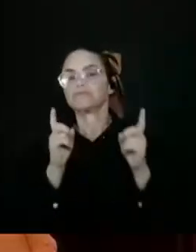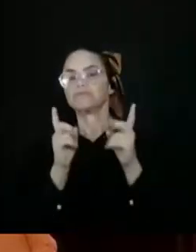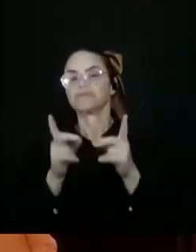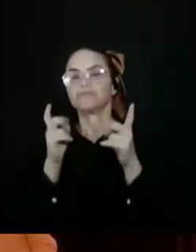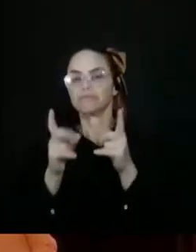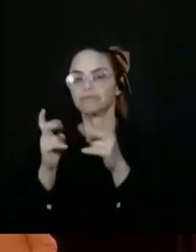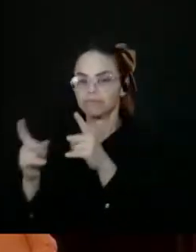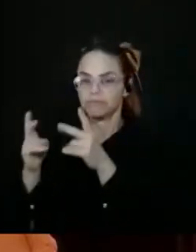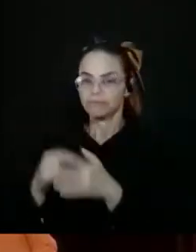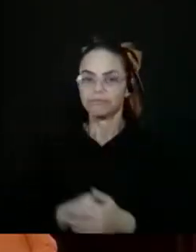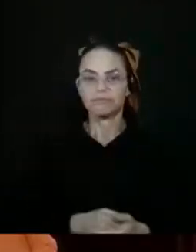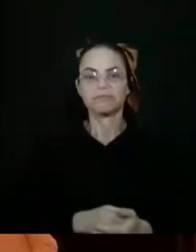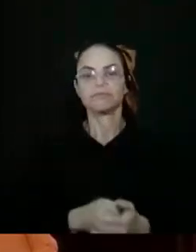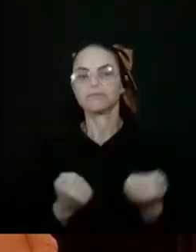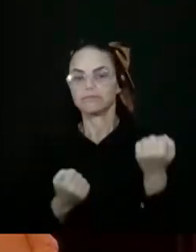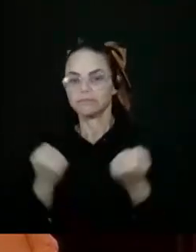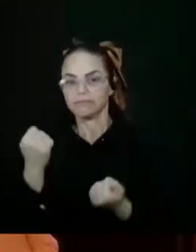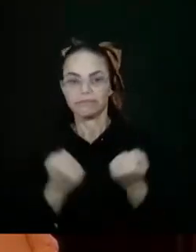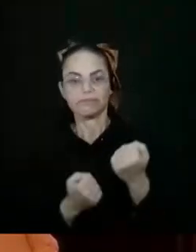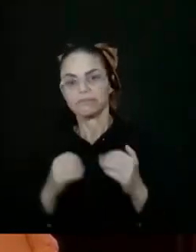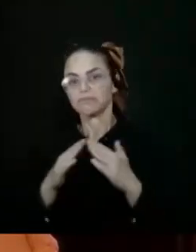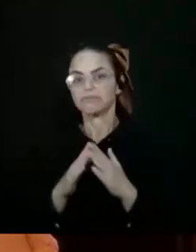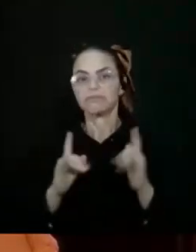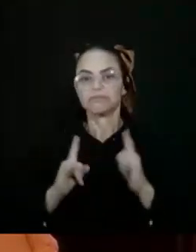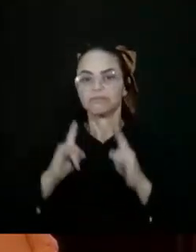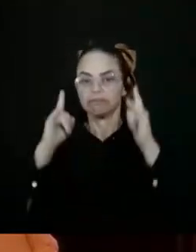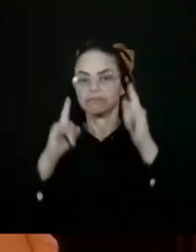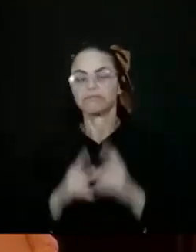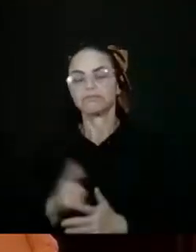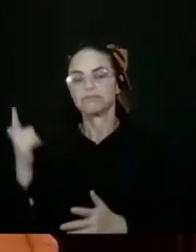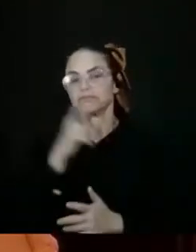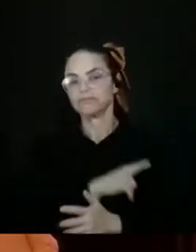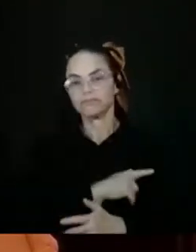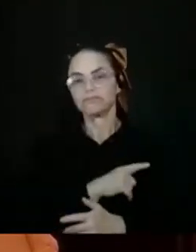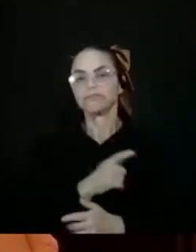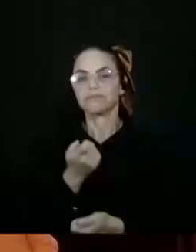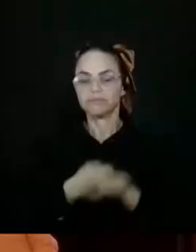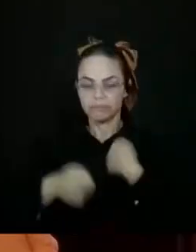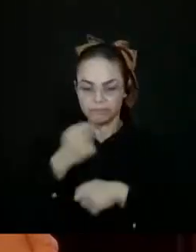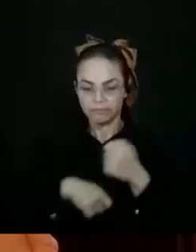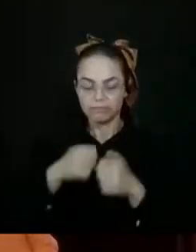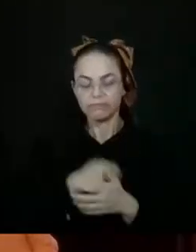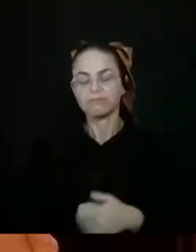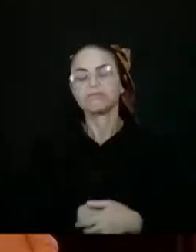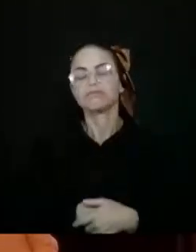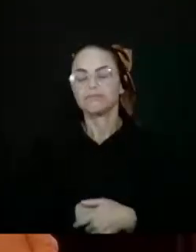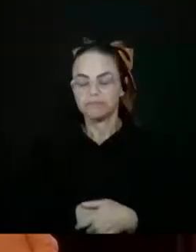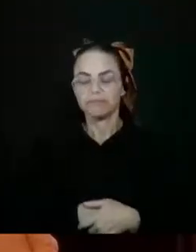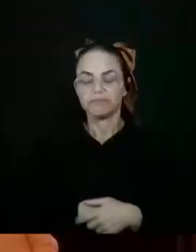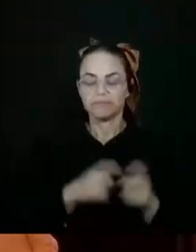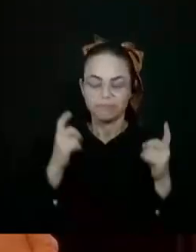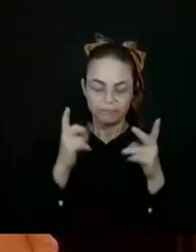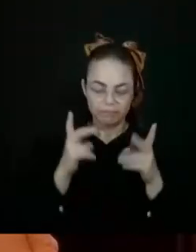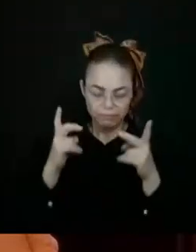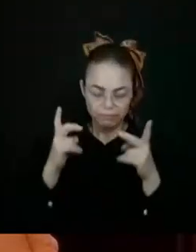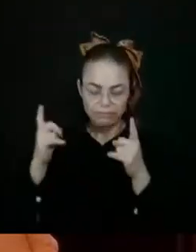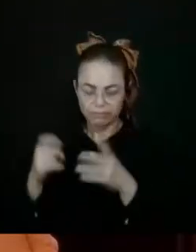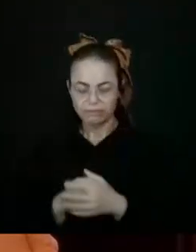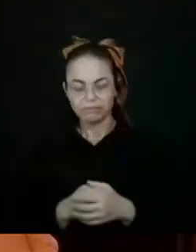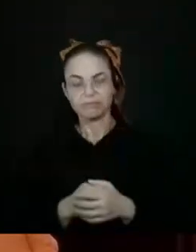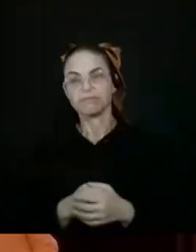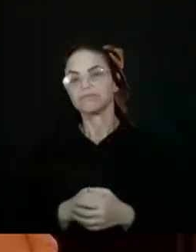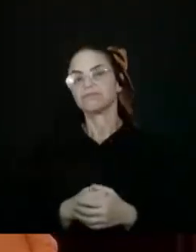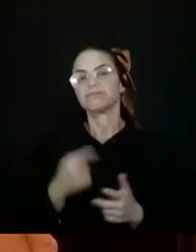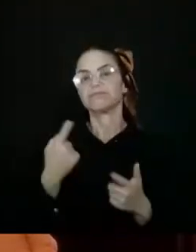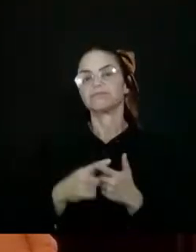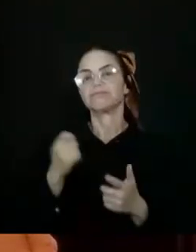um carro, vendeu uma casa, um apartamento, que teve um ganho de capital. E esse ganho de capital, quando você tem um ganho de capital, porque comprou por um